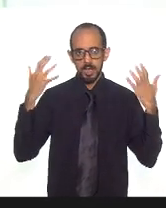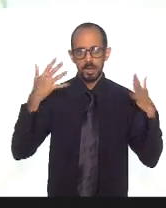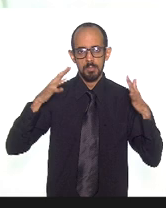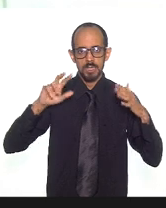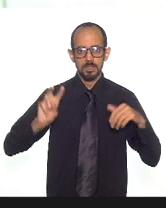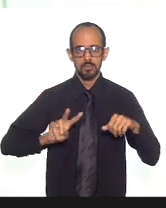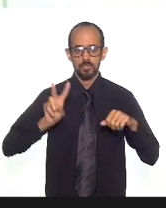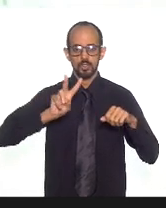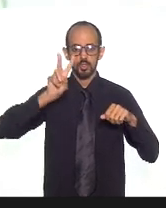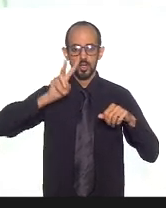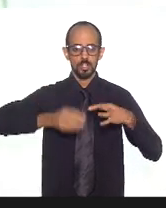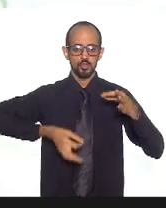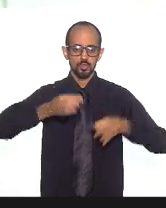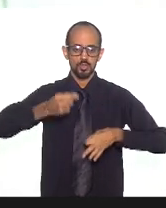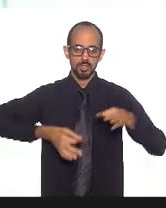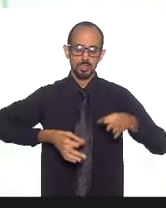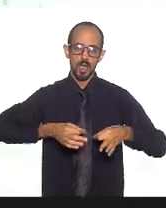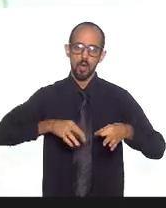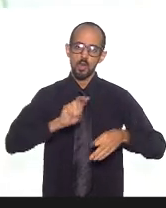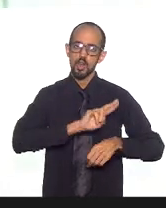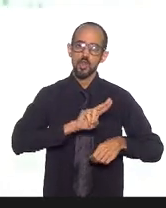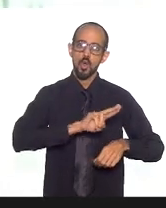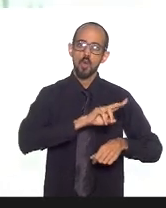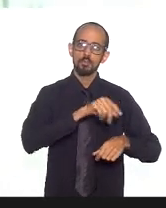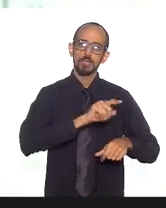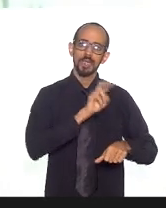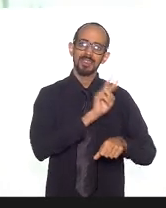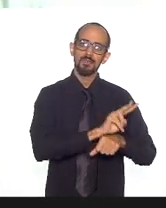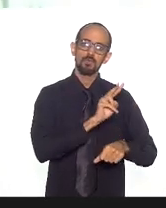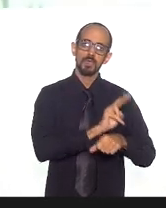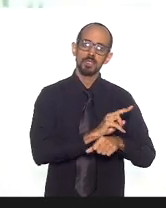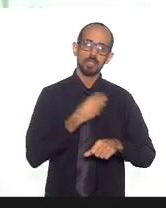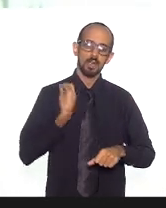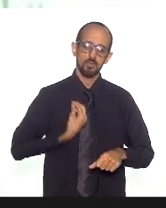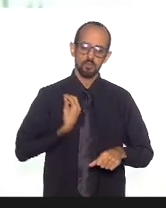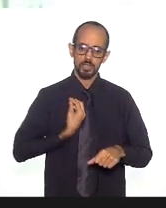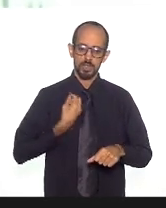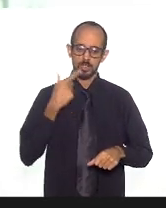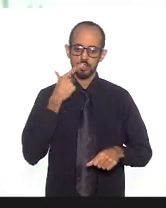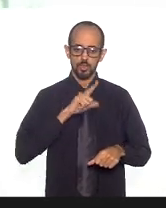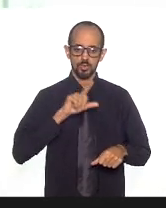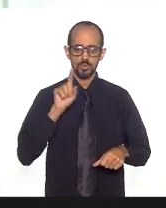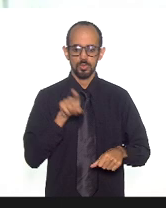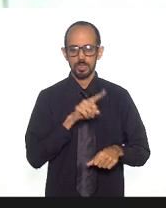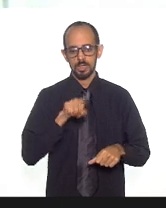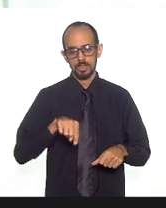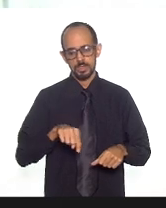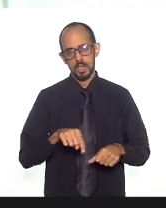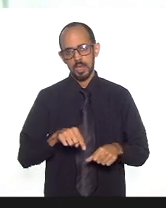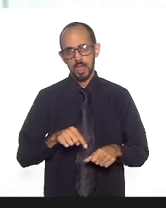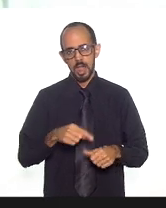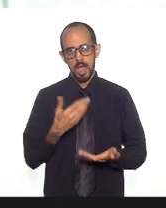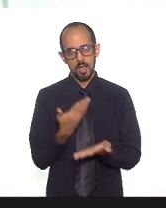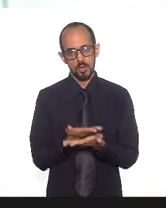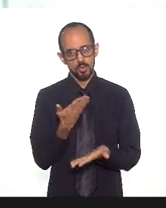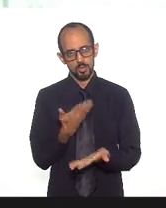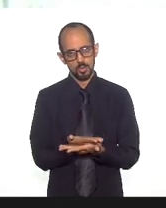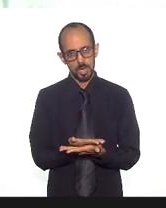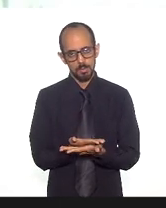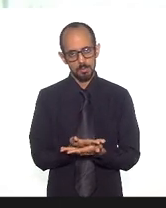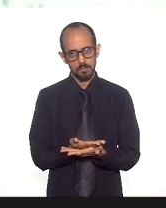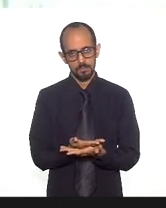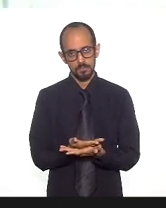judicial em nome da vida, em nome da defesa da vida, né? Nós conseguimos suspender o trabalho presencial da Fundação CCERJ.